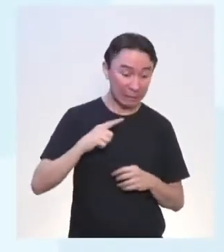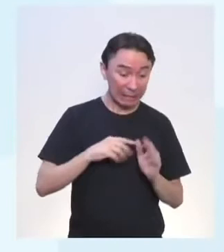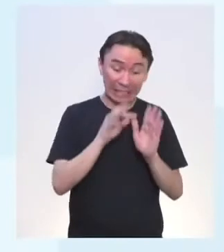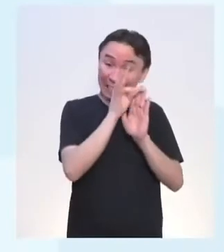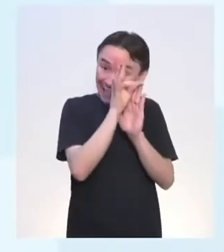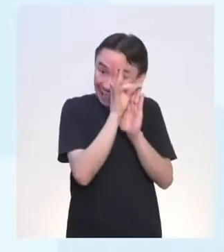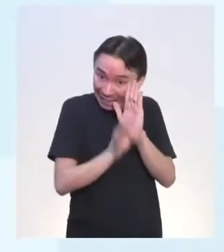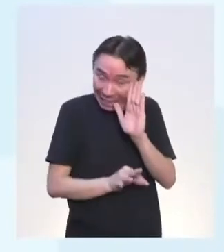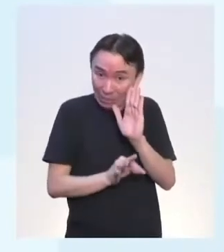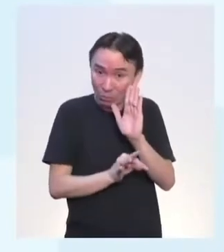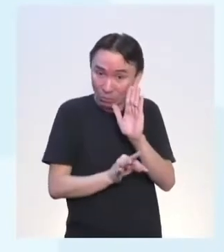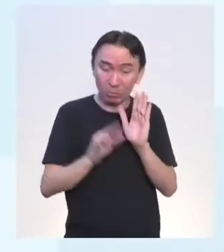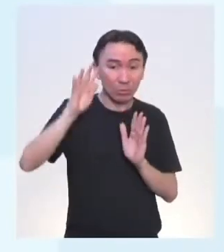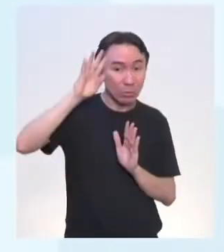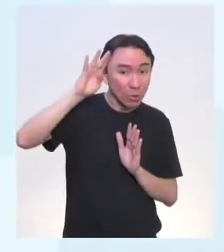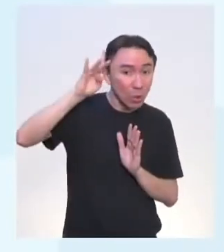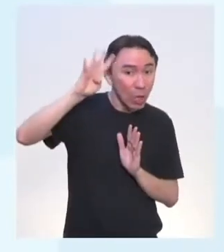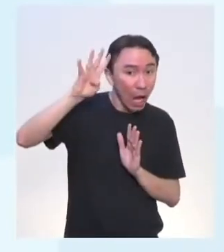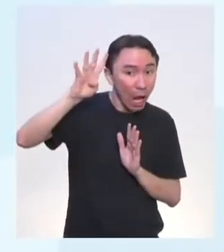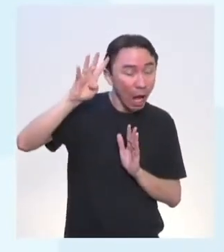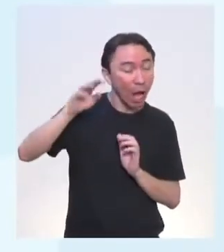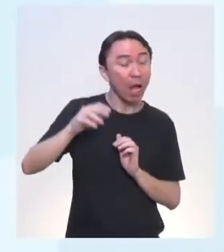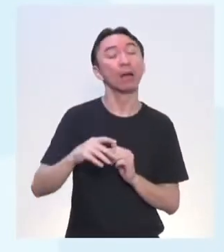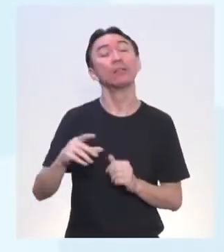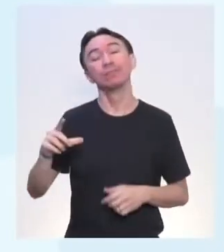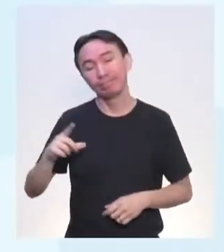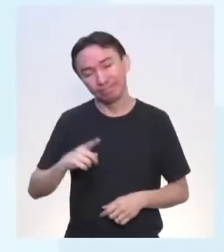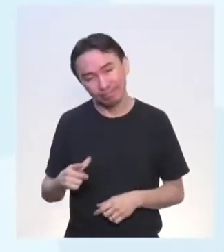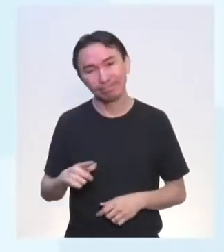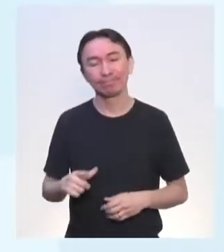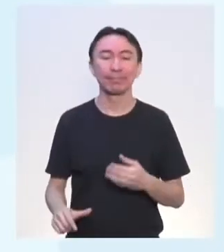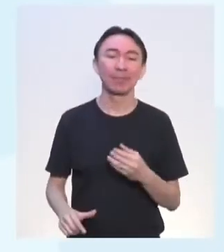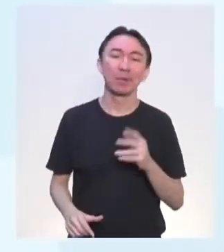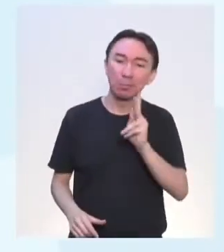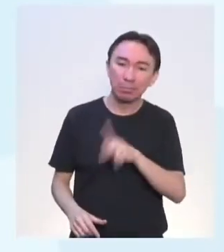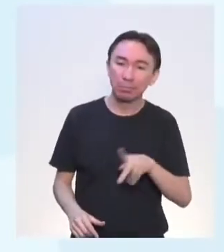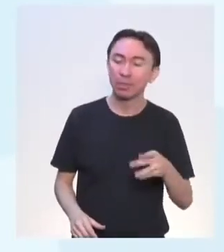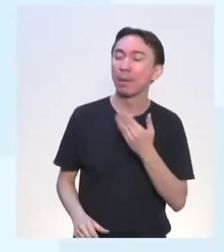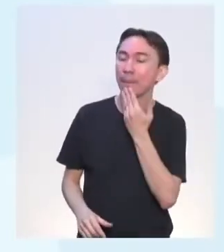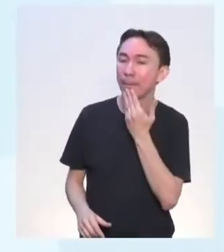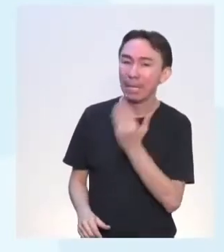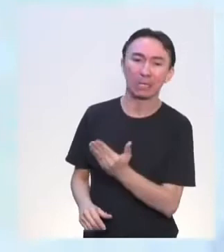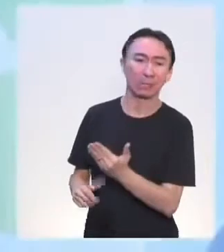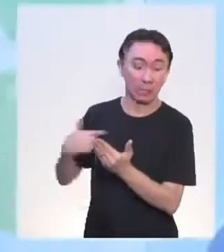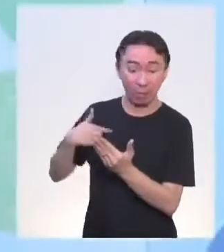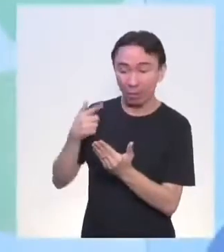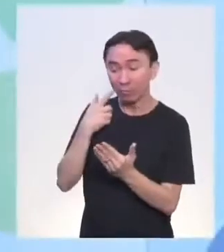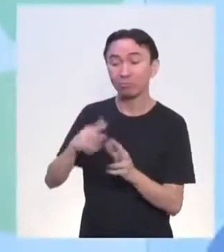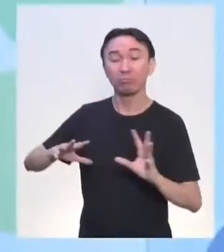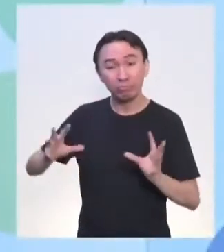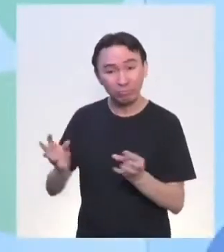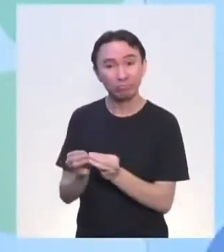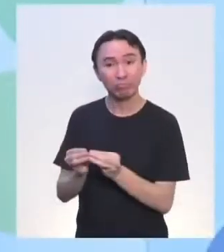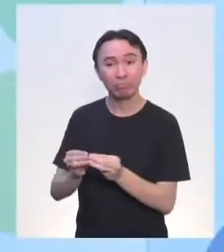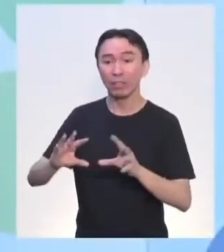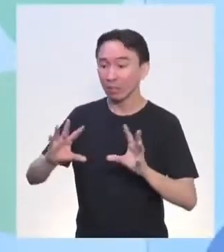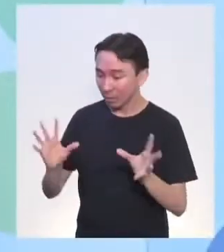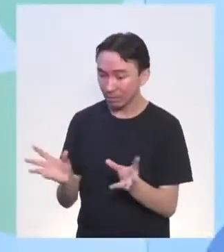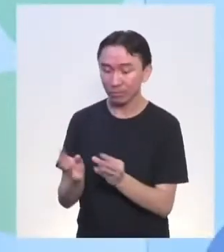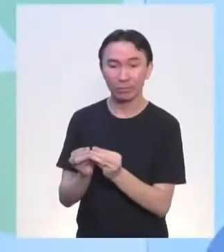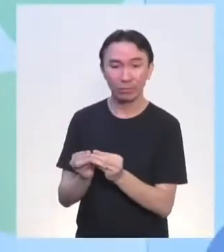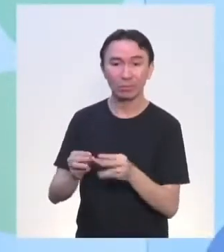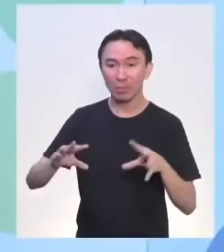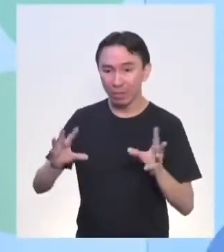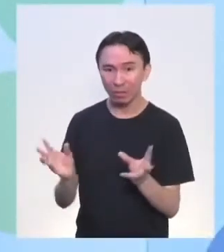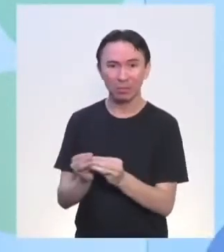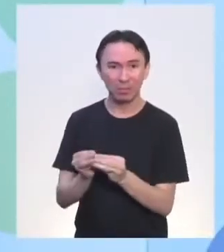né? Teorias, o professor, em algum momento, vai pedir resumos. Então, em que momento é comum que se